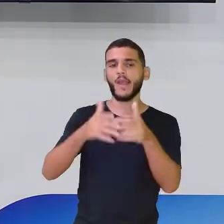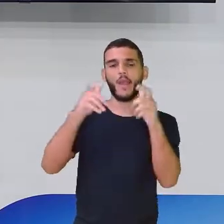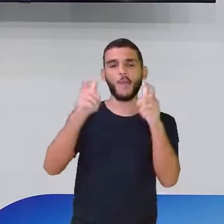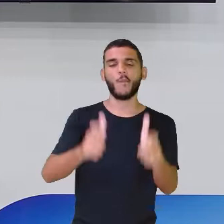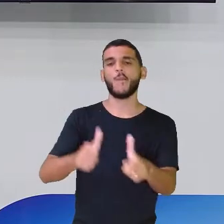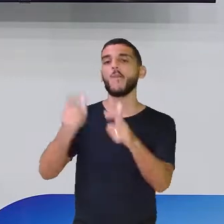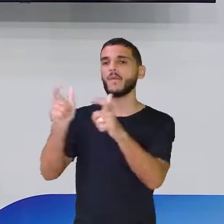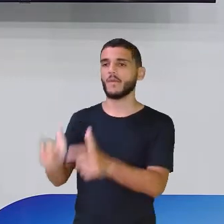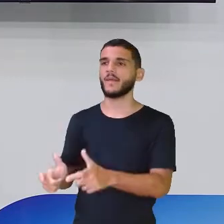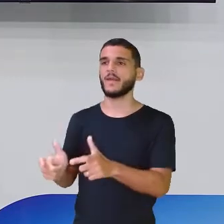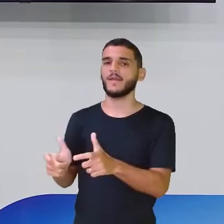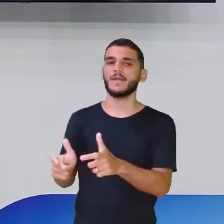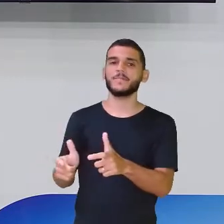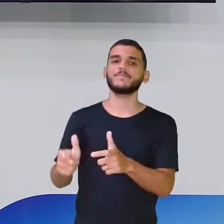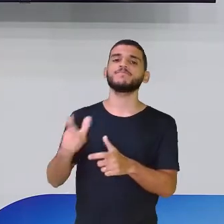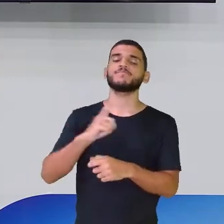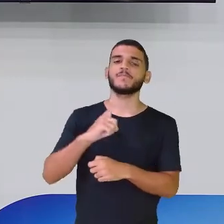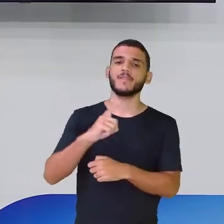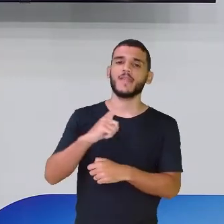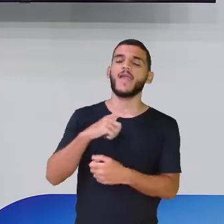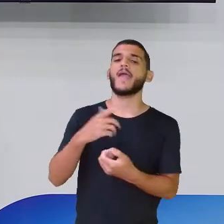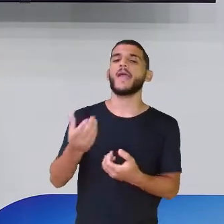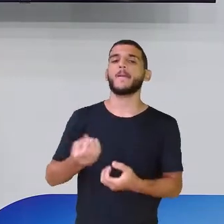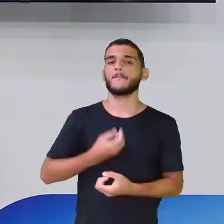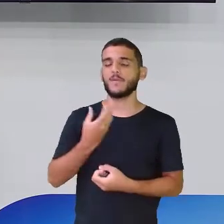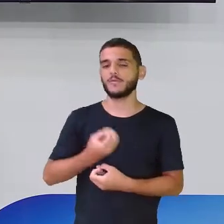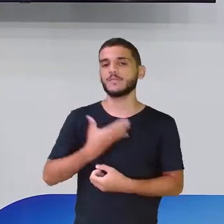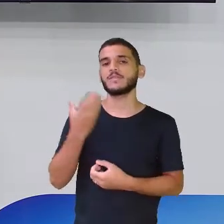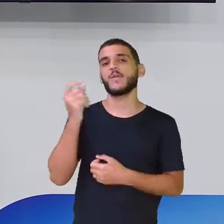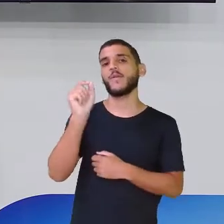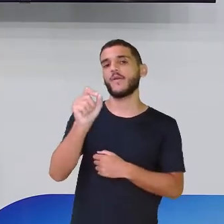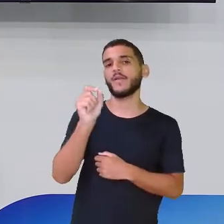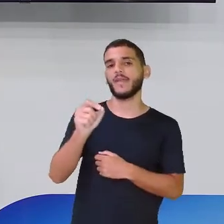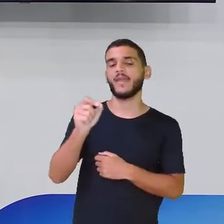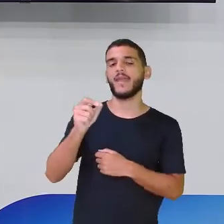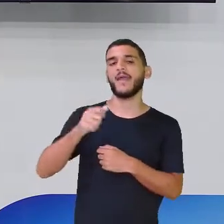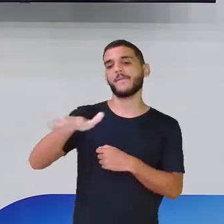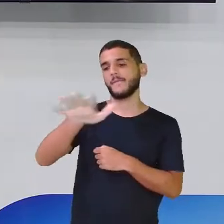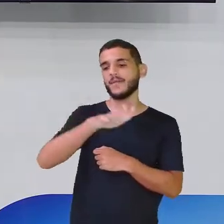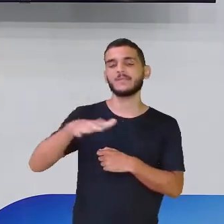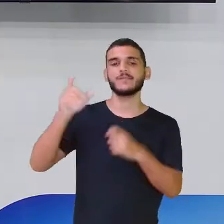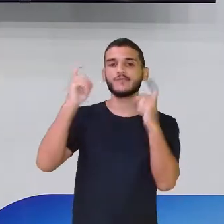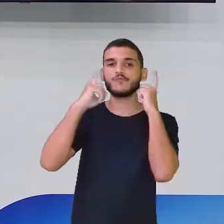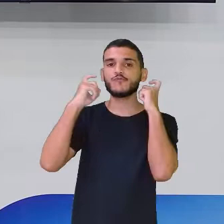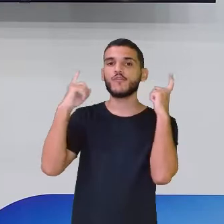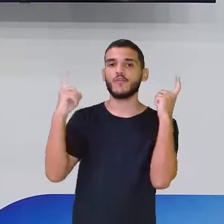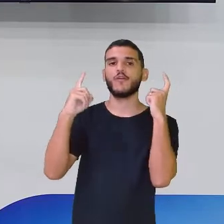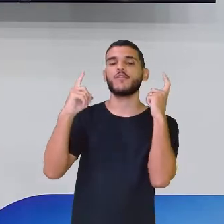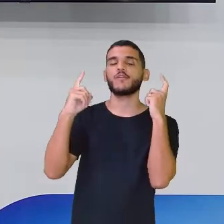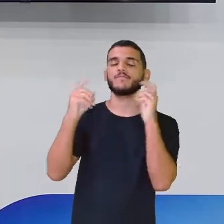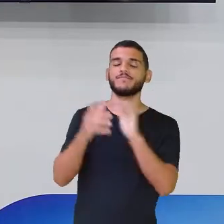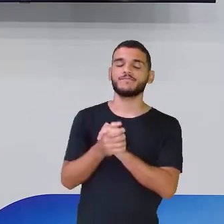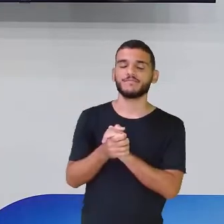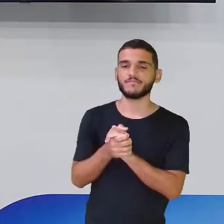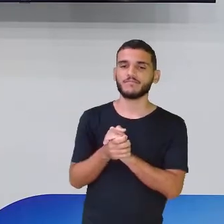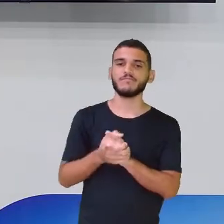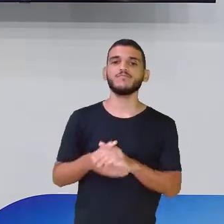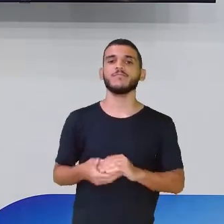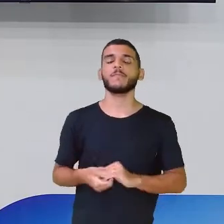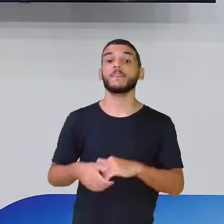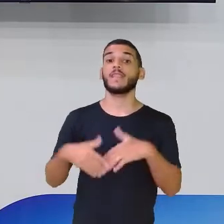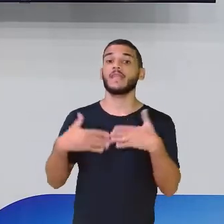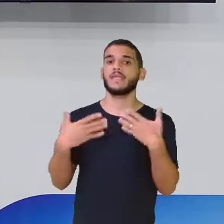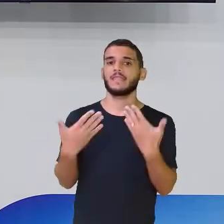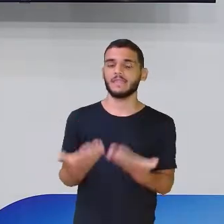vai ter, vai gerar, vai produzir uma paisagem sonora específica e diversa